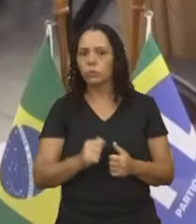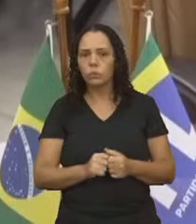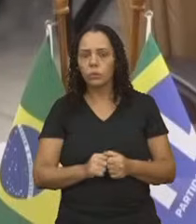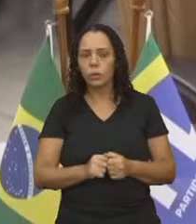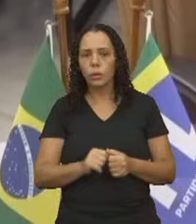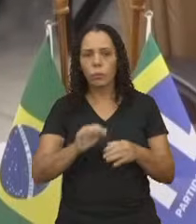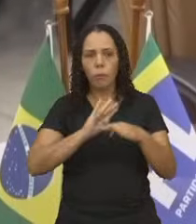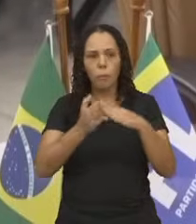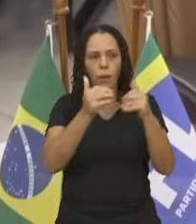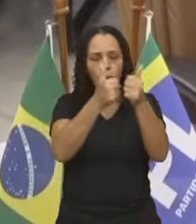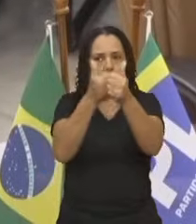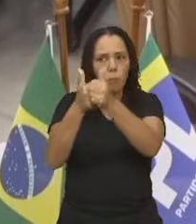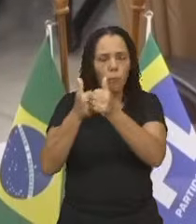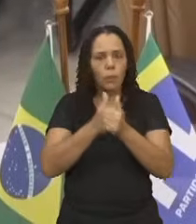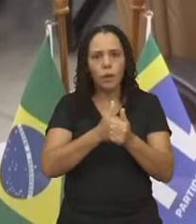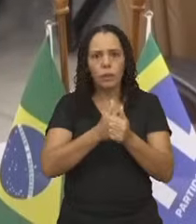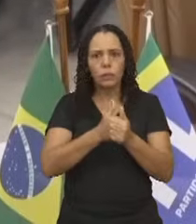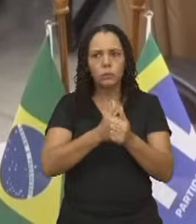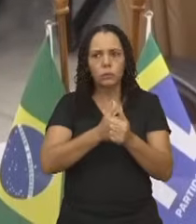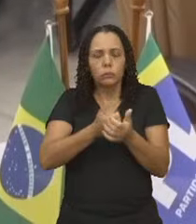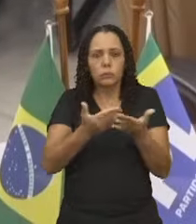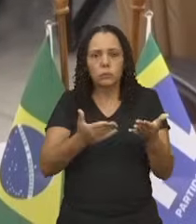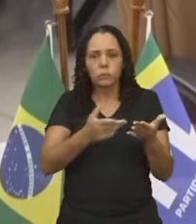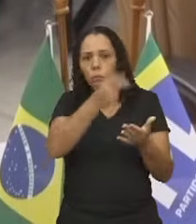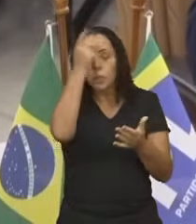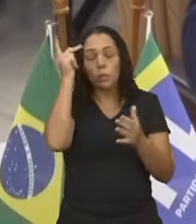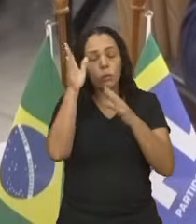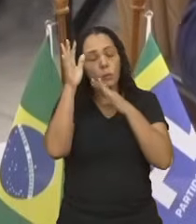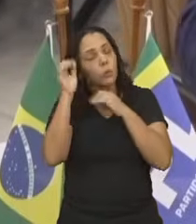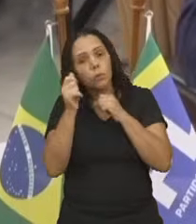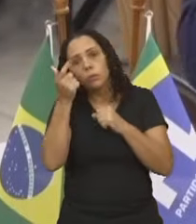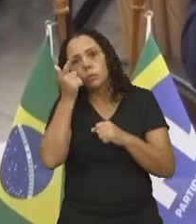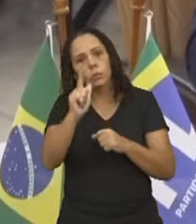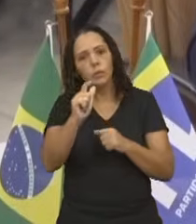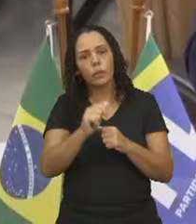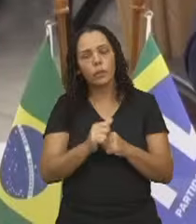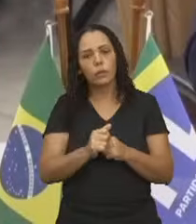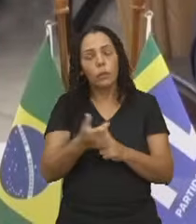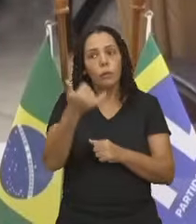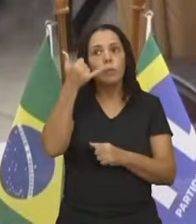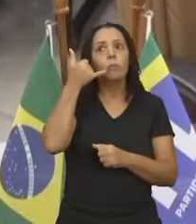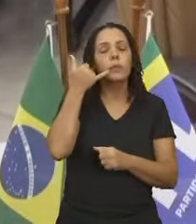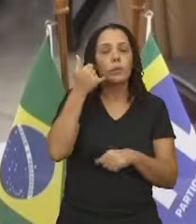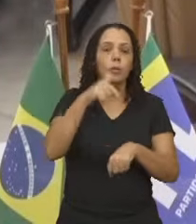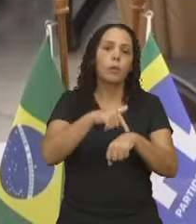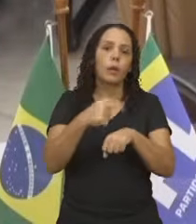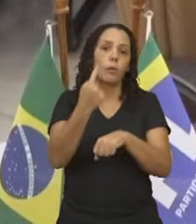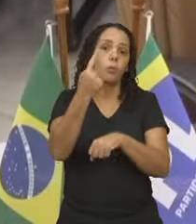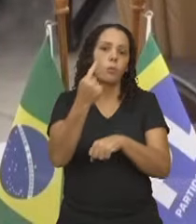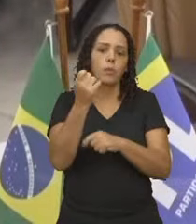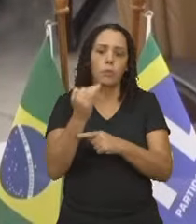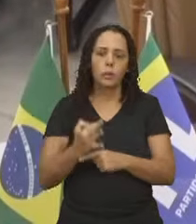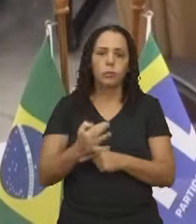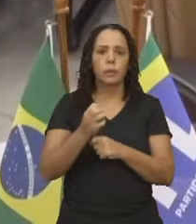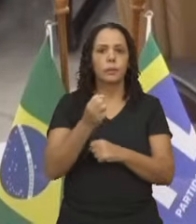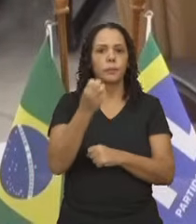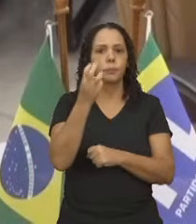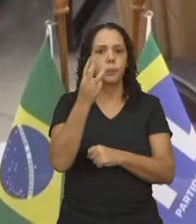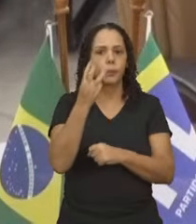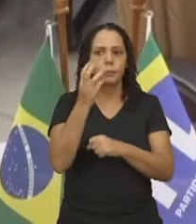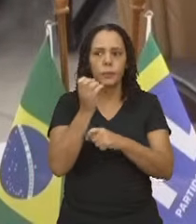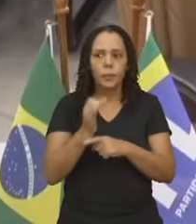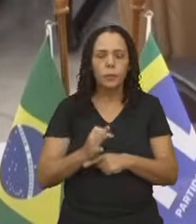Azul, ninguém dorme. Fora o que eles ficam ligando para mim 1h da manhã, 3h da manhã, 5h da